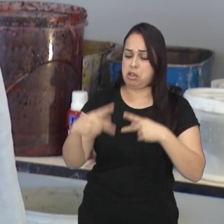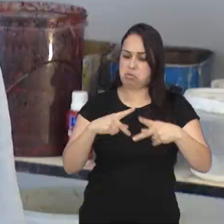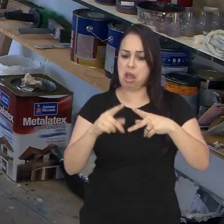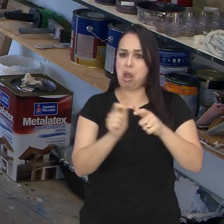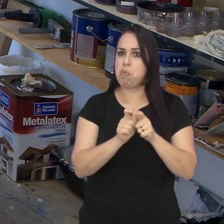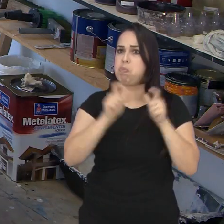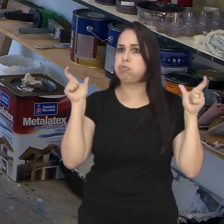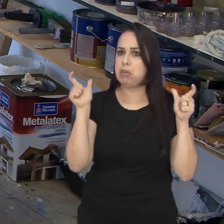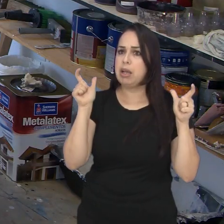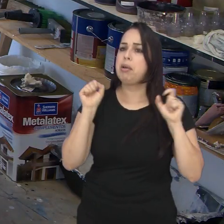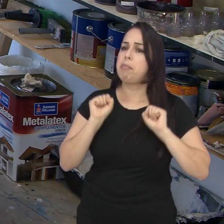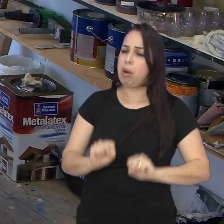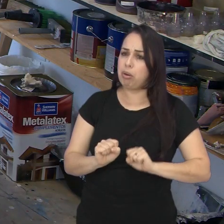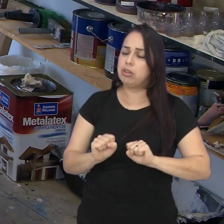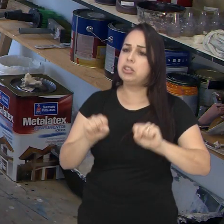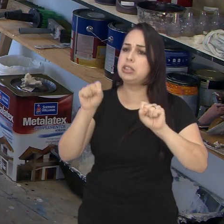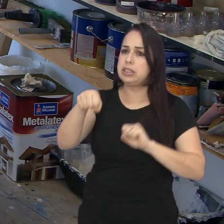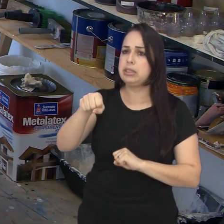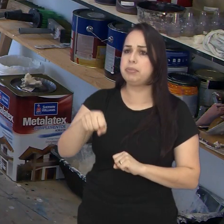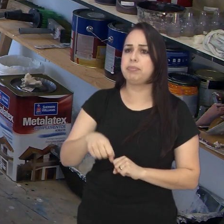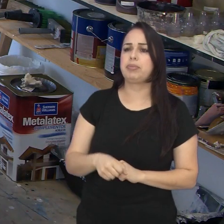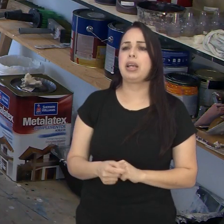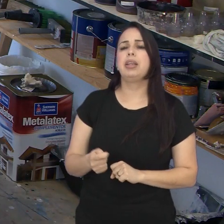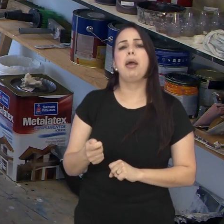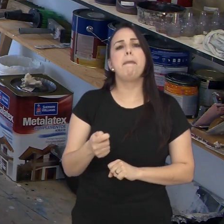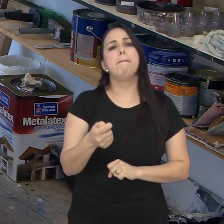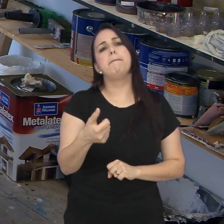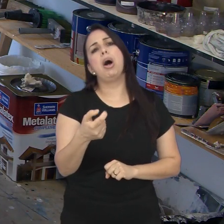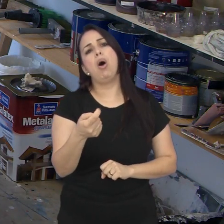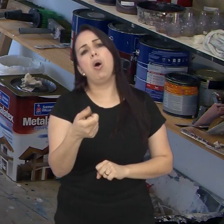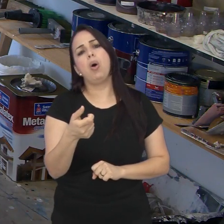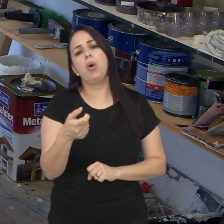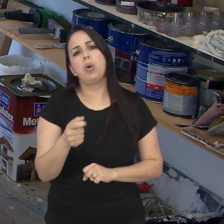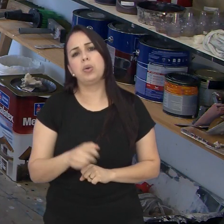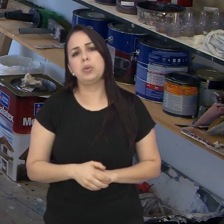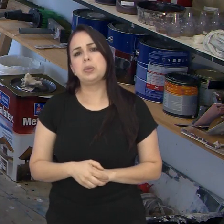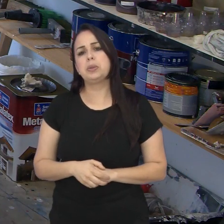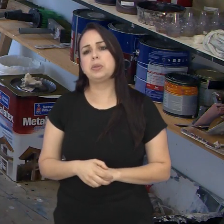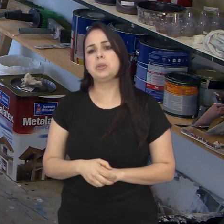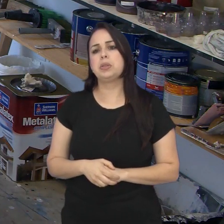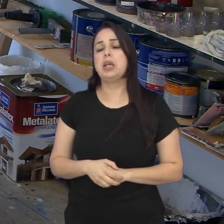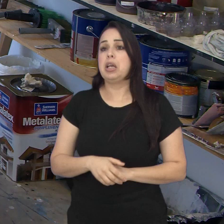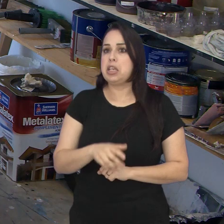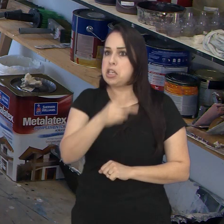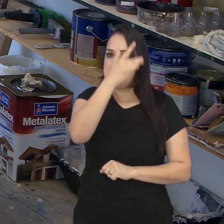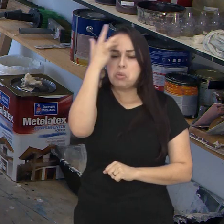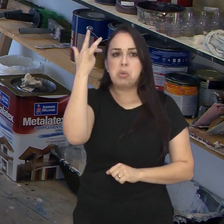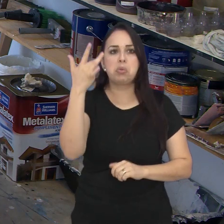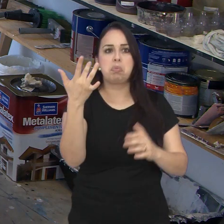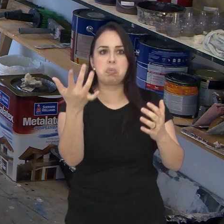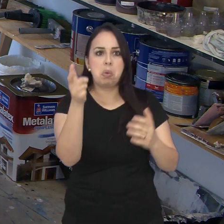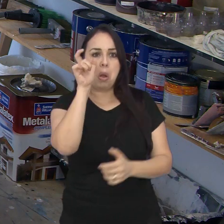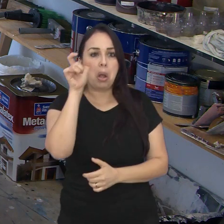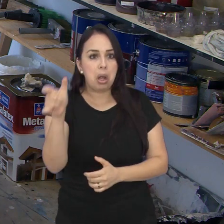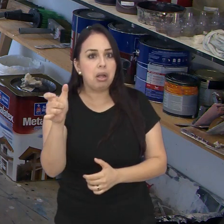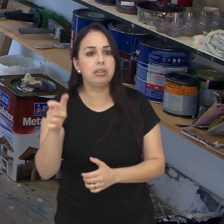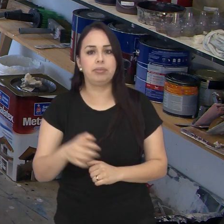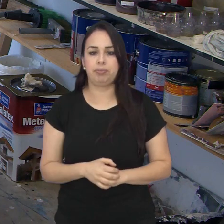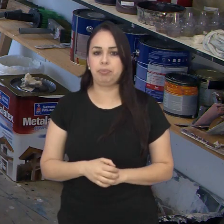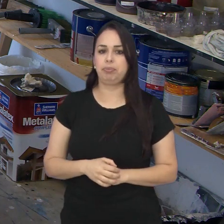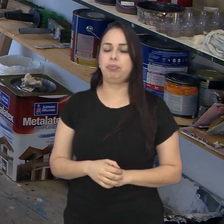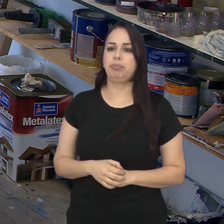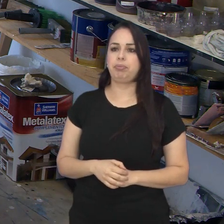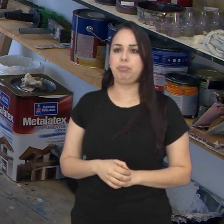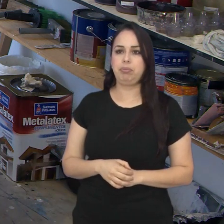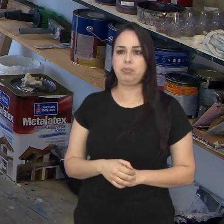né? E poderia ter. Tem público para se interessar por isso, né? Tem muita gente, tem muita